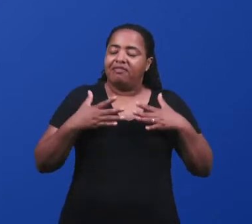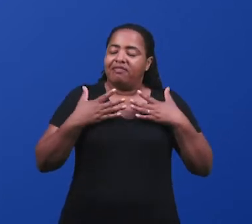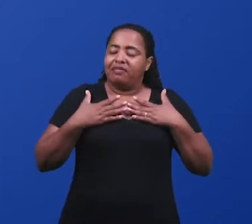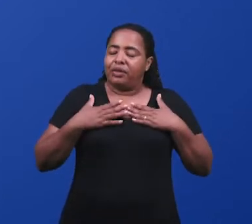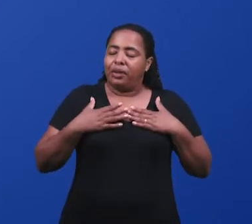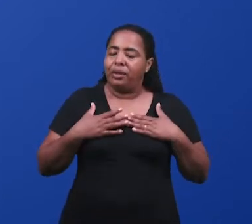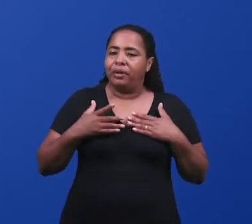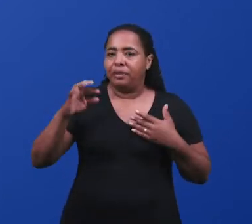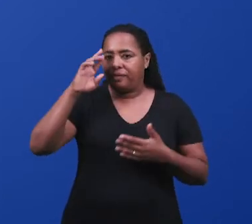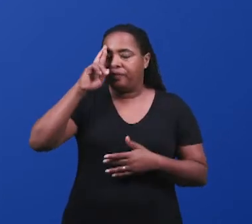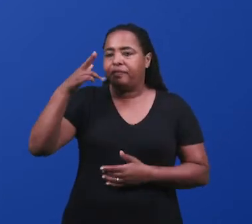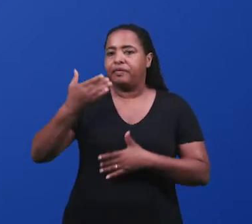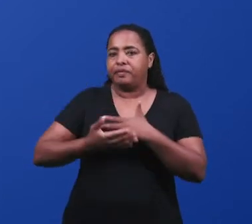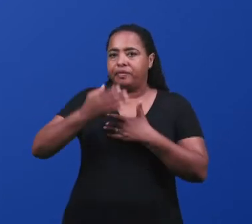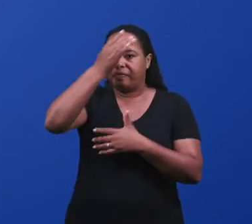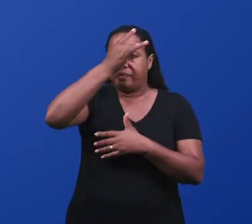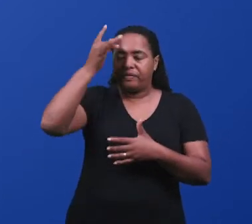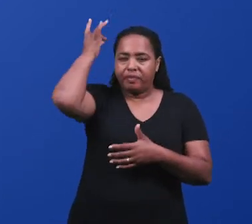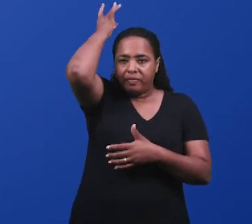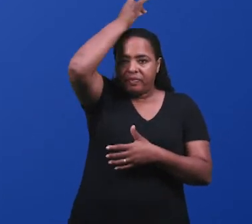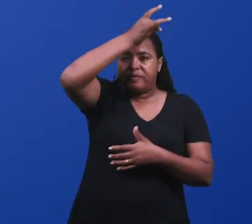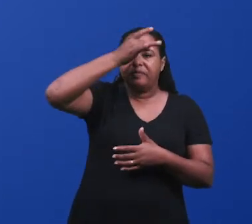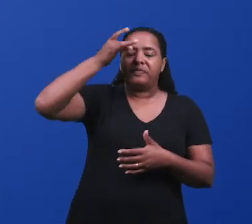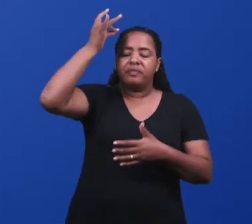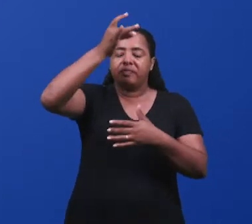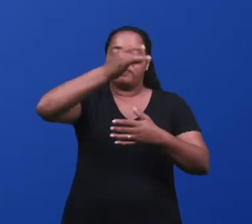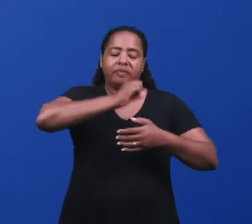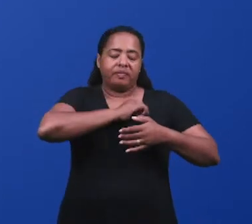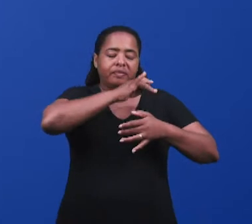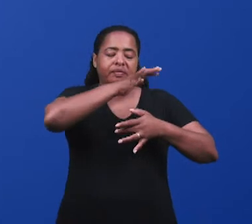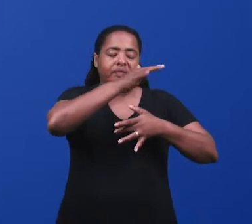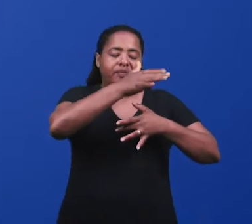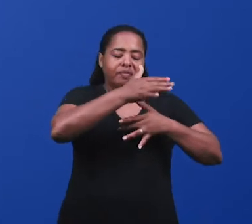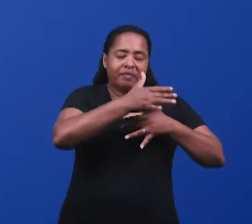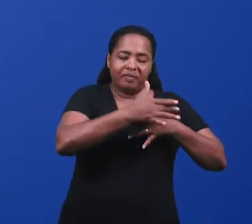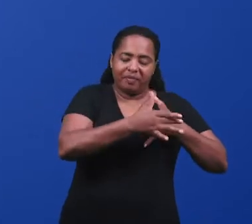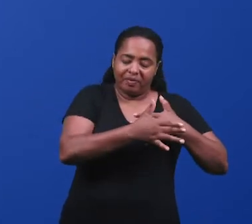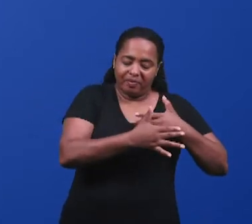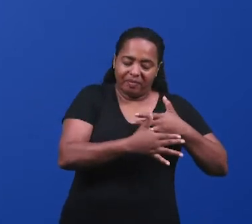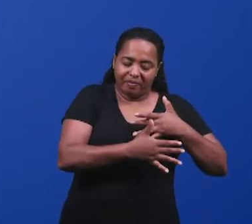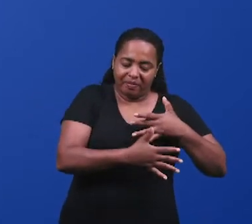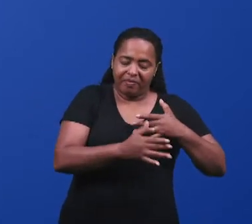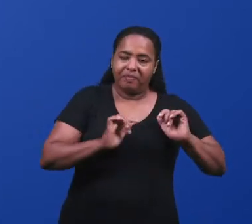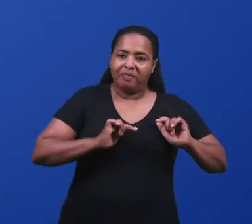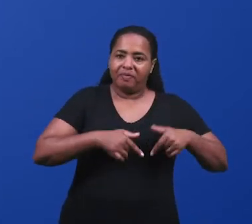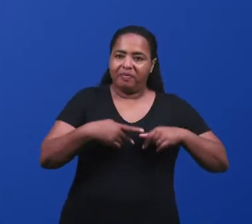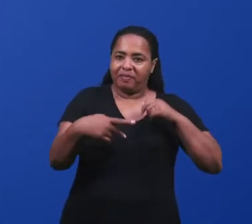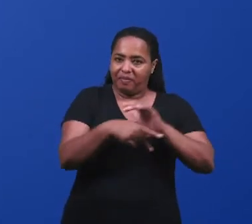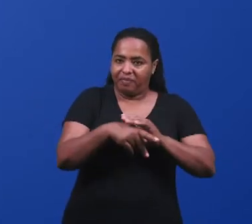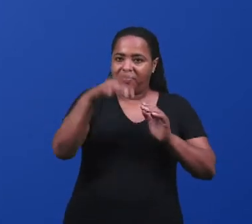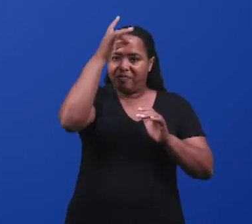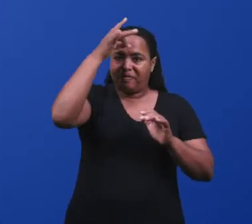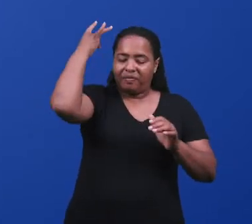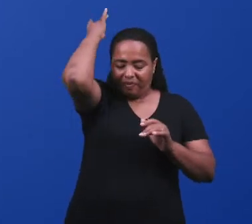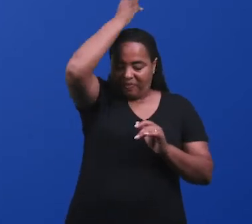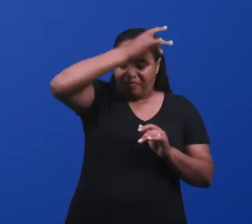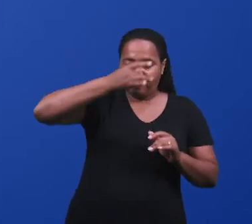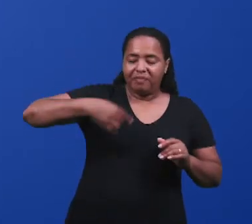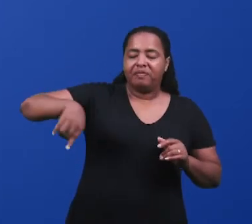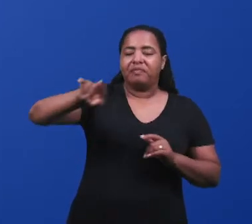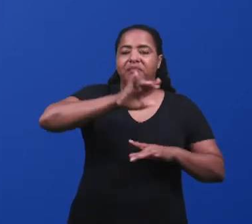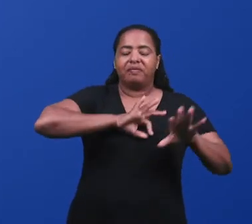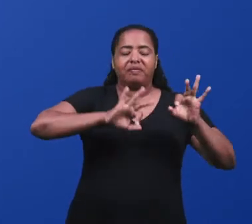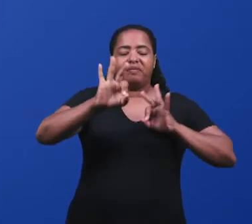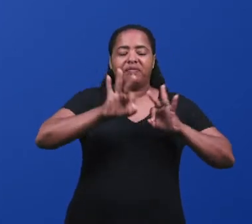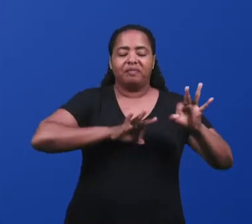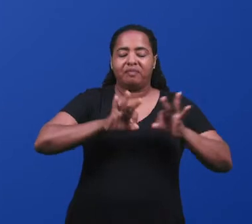no Senhor, ter a presença do Espírito Santo em nossas vidas, encher ali a nossa candeia com o óleo do Espírito Santo, para